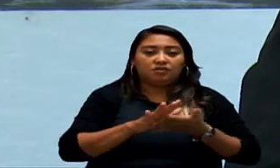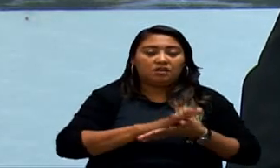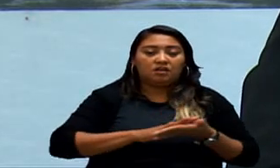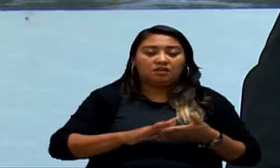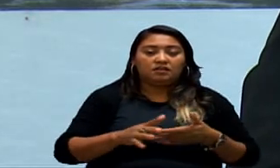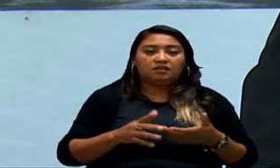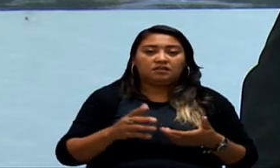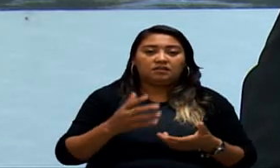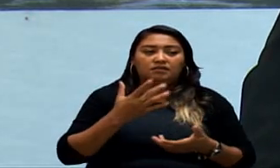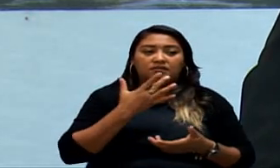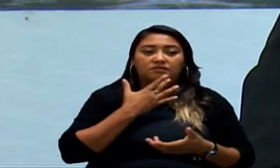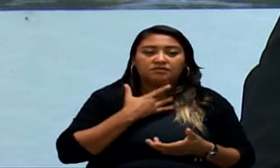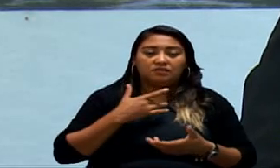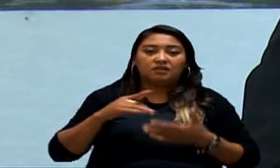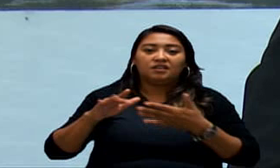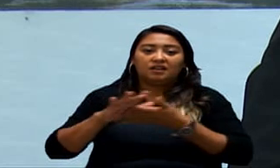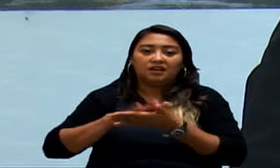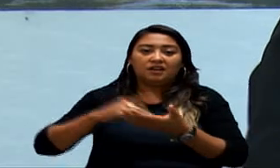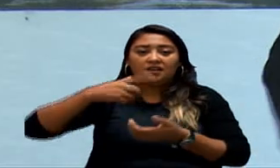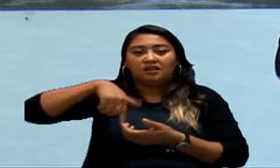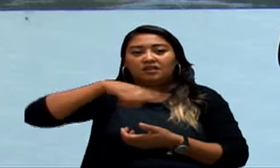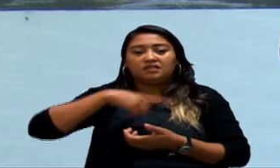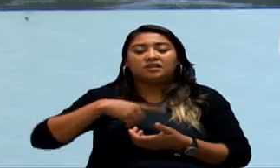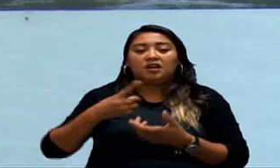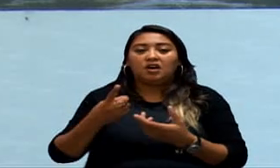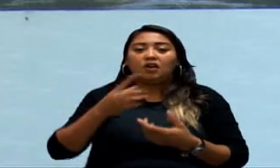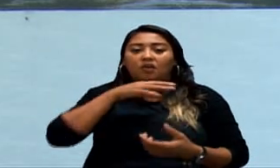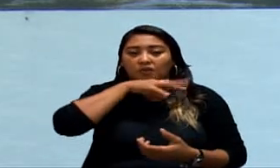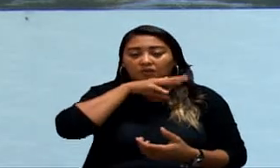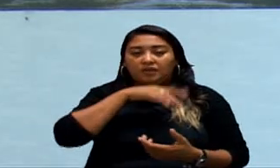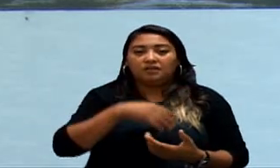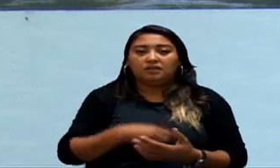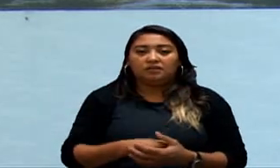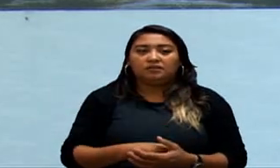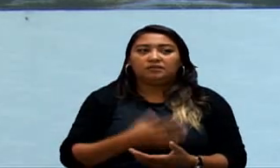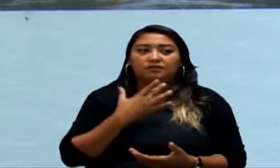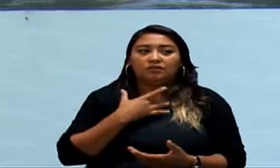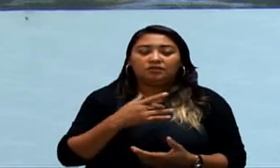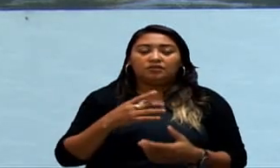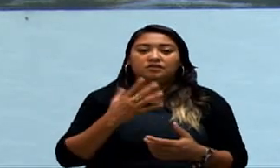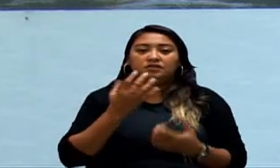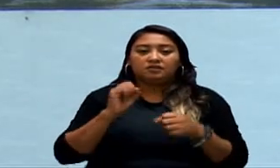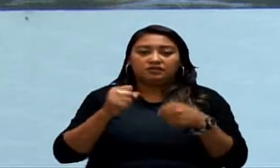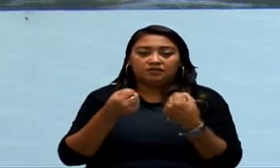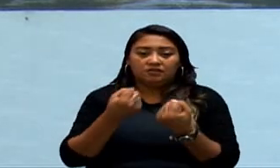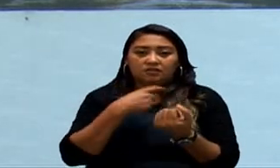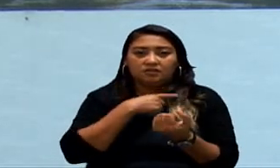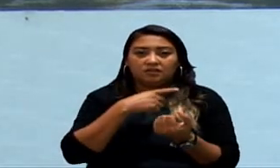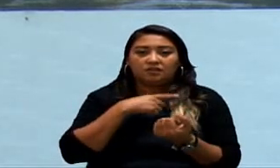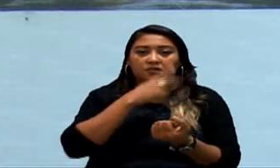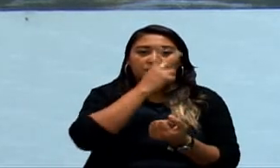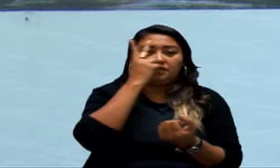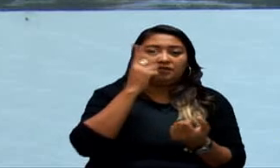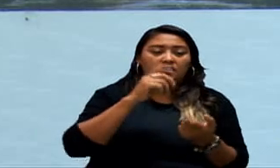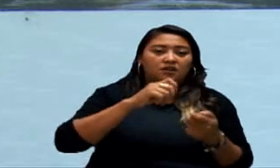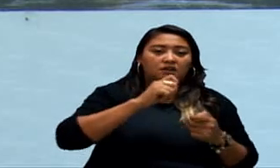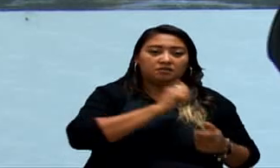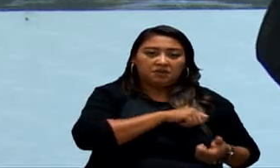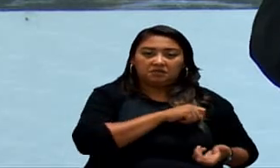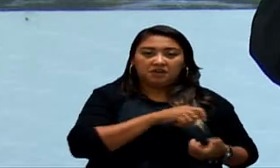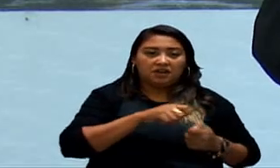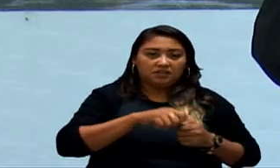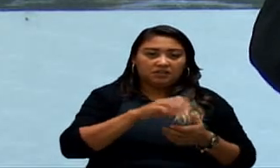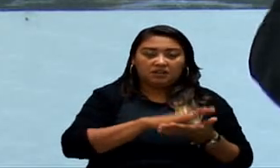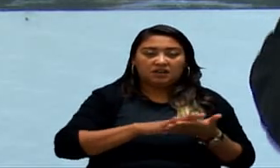Havendo força de vontade, nada para nós é custoso. Então, havendo força de vontade e ninguém agindo de má fé, né, Márcia? As coisas se